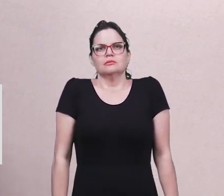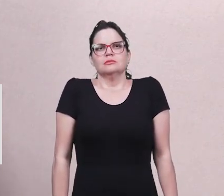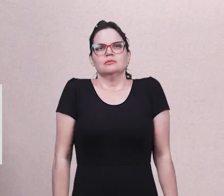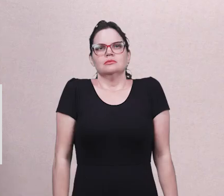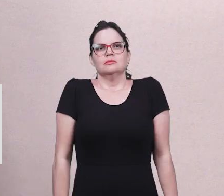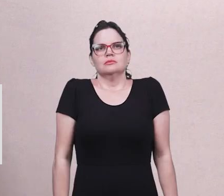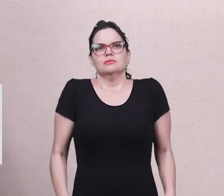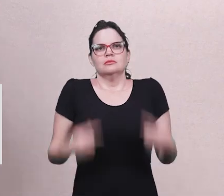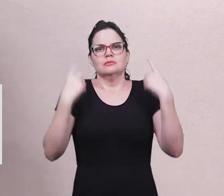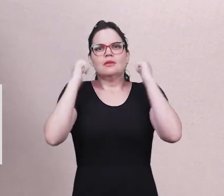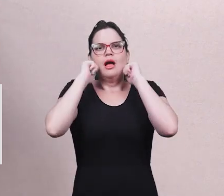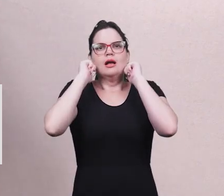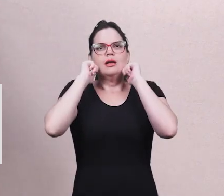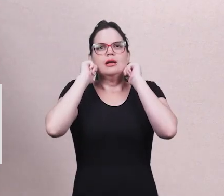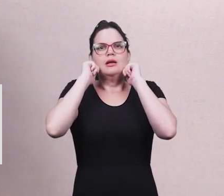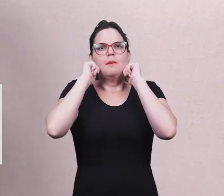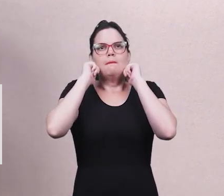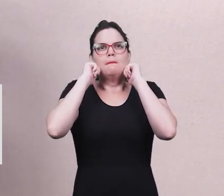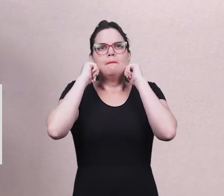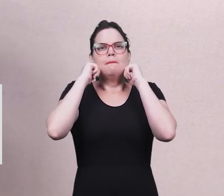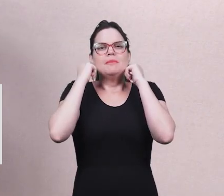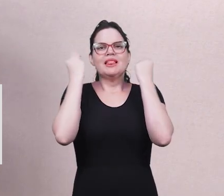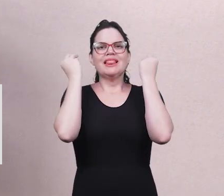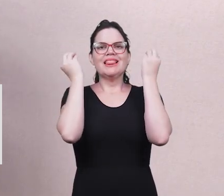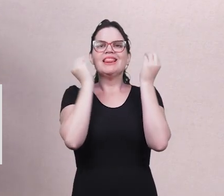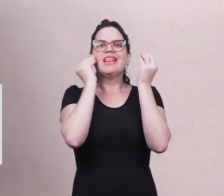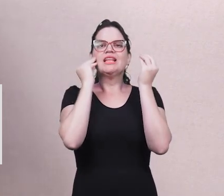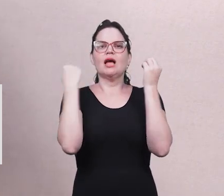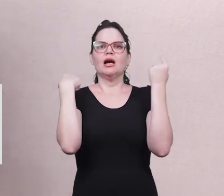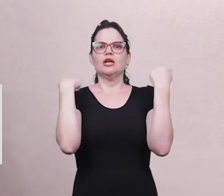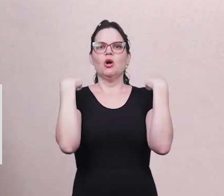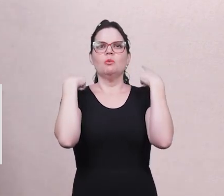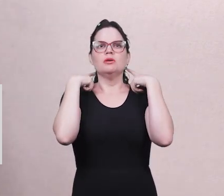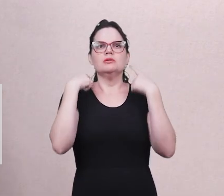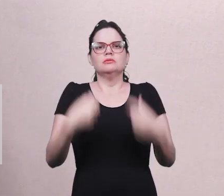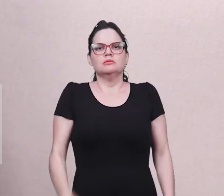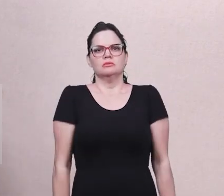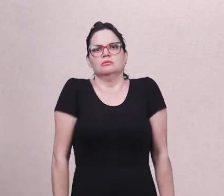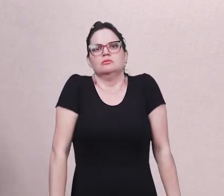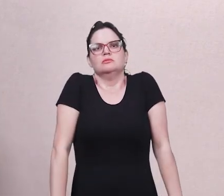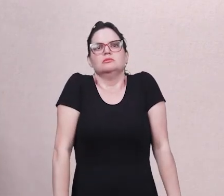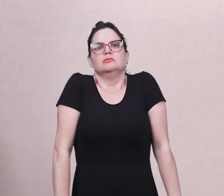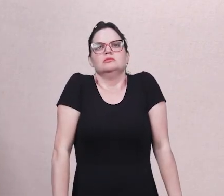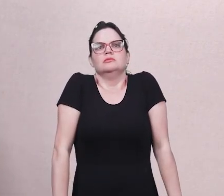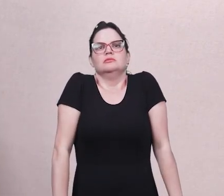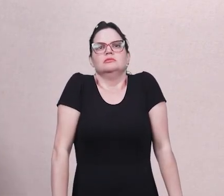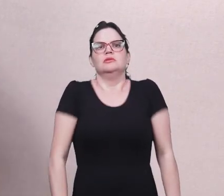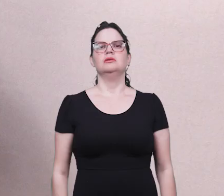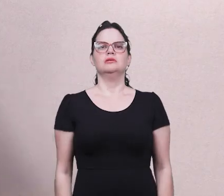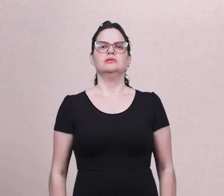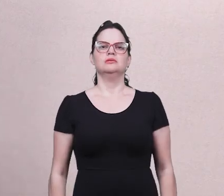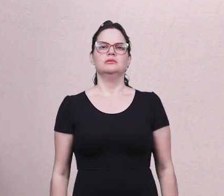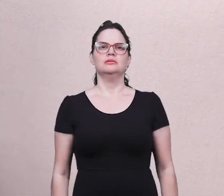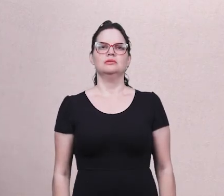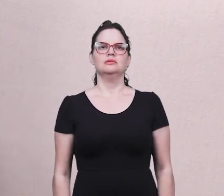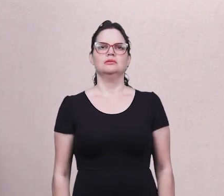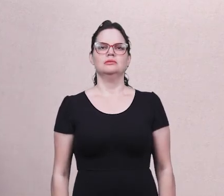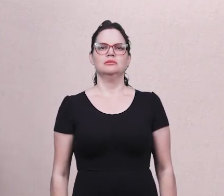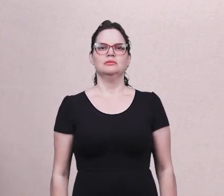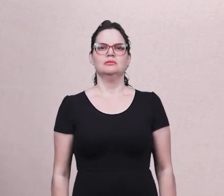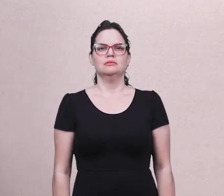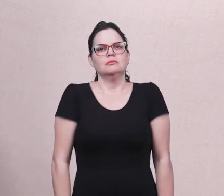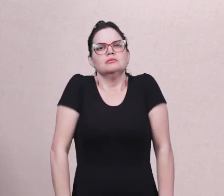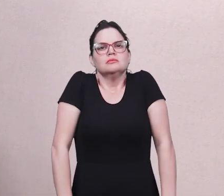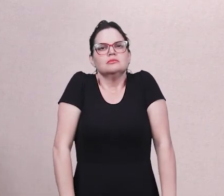os ombros, encostar, como se fosse encostar os ombros na orelha mesmo. E soltar, deixar dar aquela